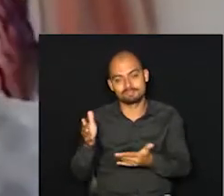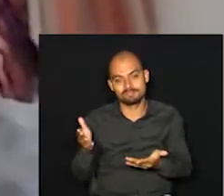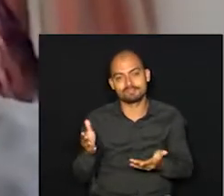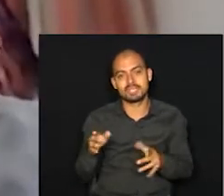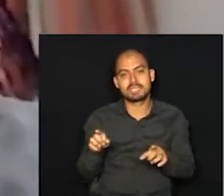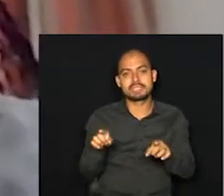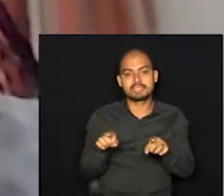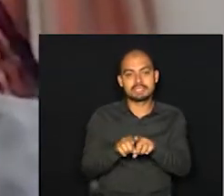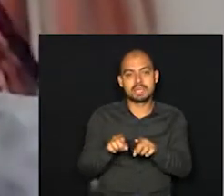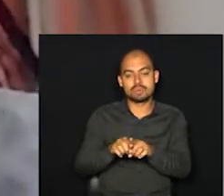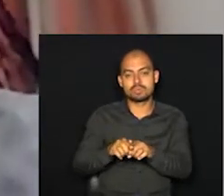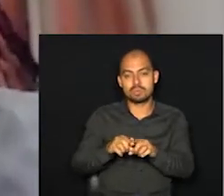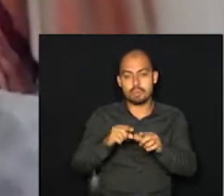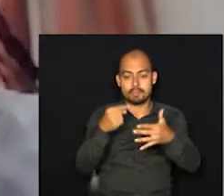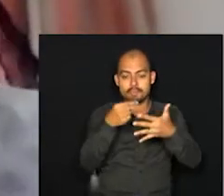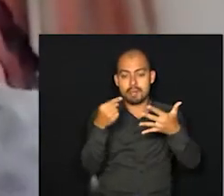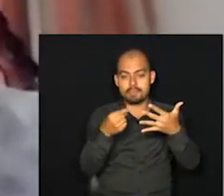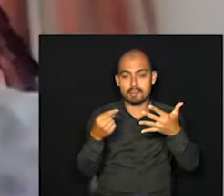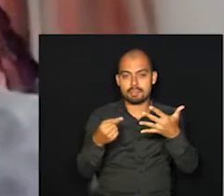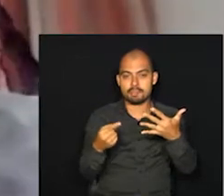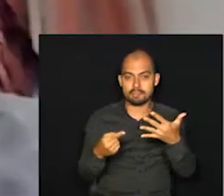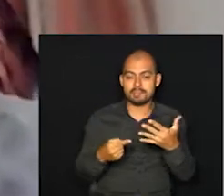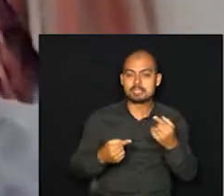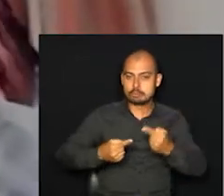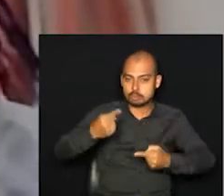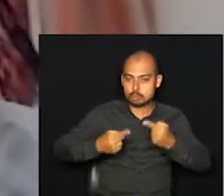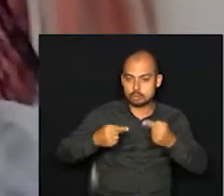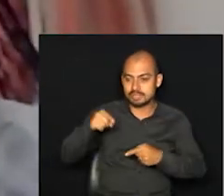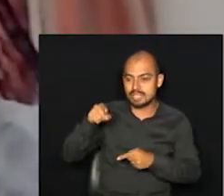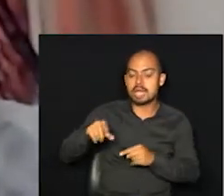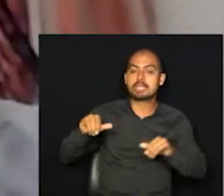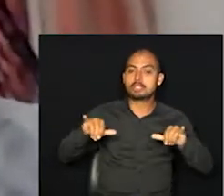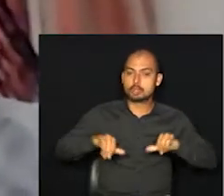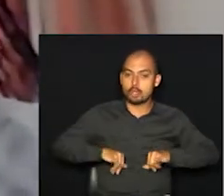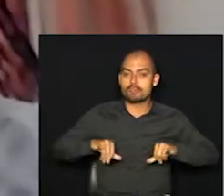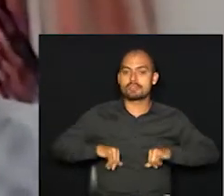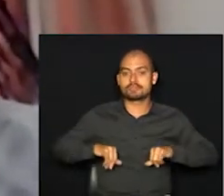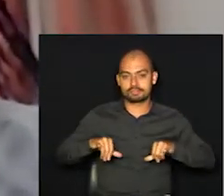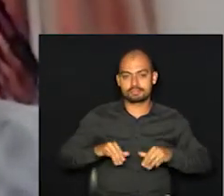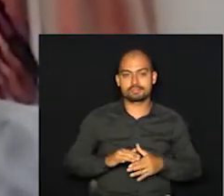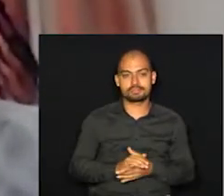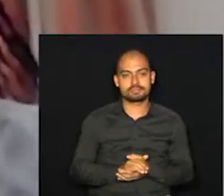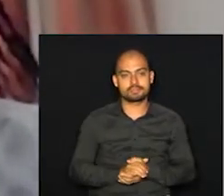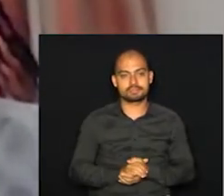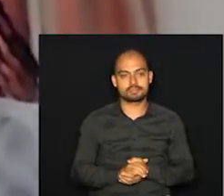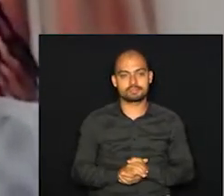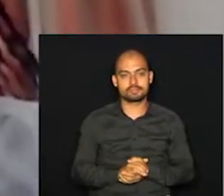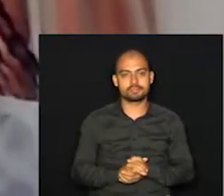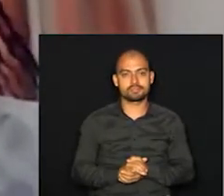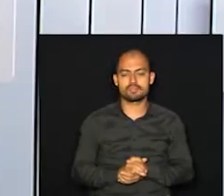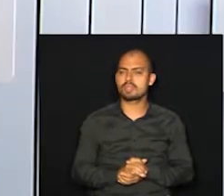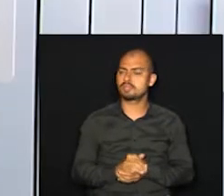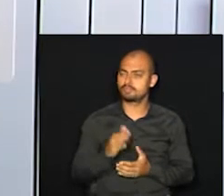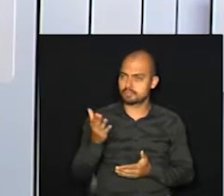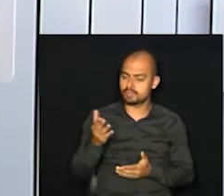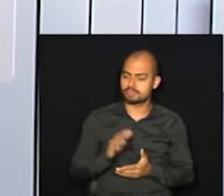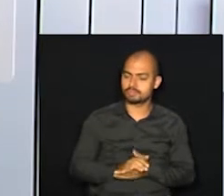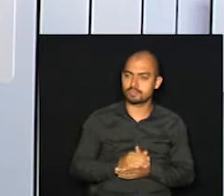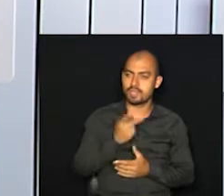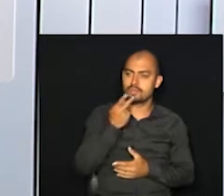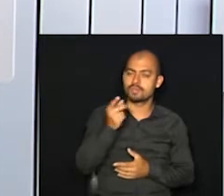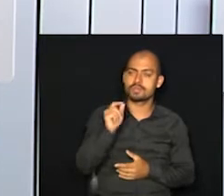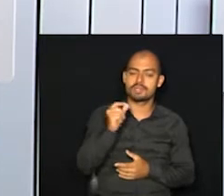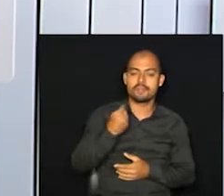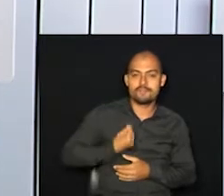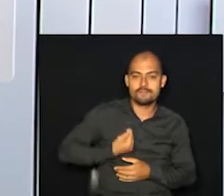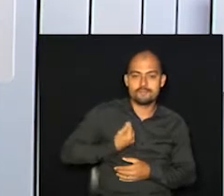essa questão ela é muito discutida, porque lá sofre-se muito mais violências. Eu citei esse Vidas Humanas